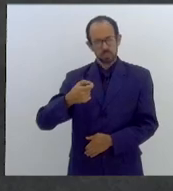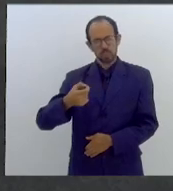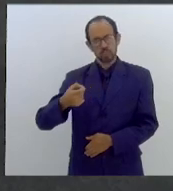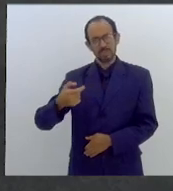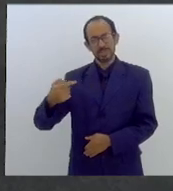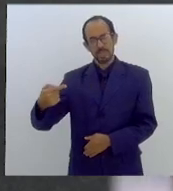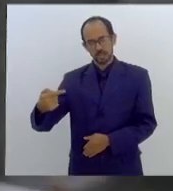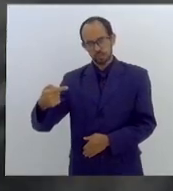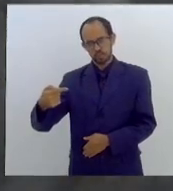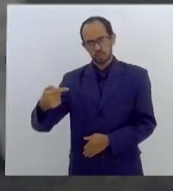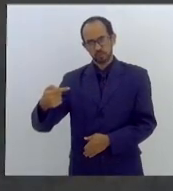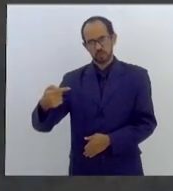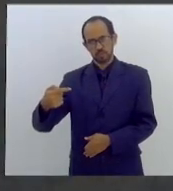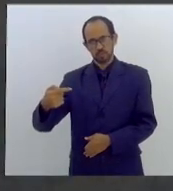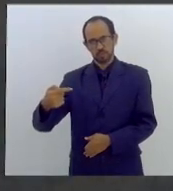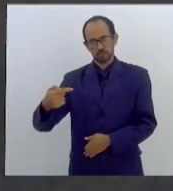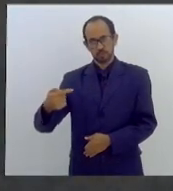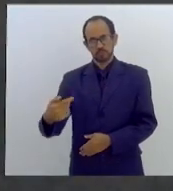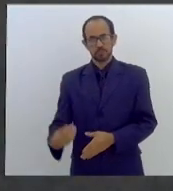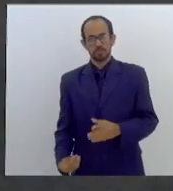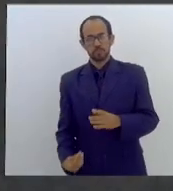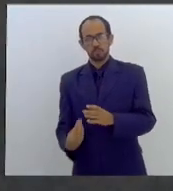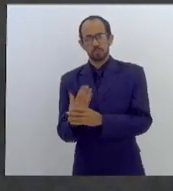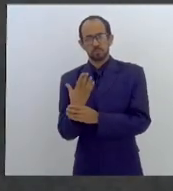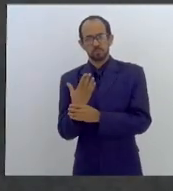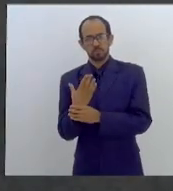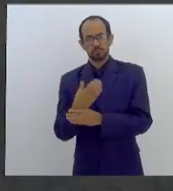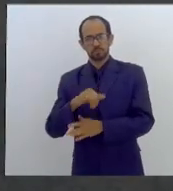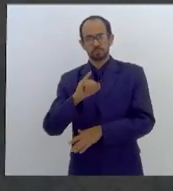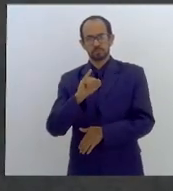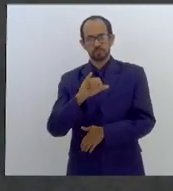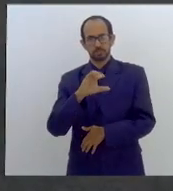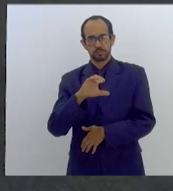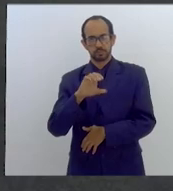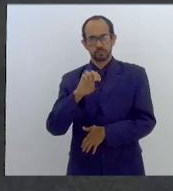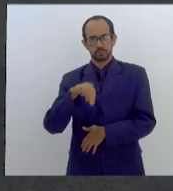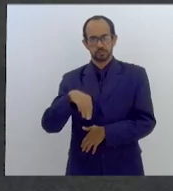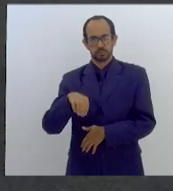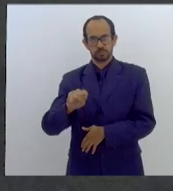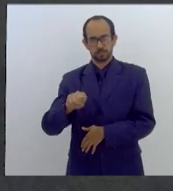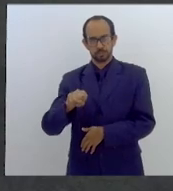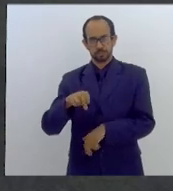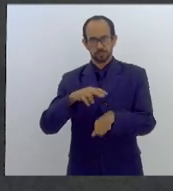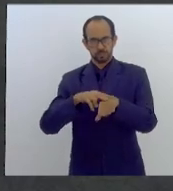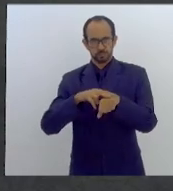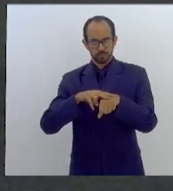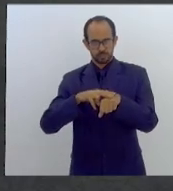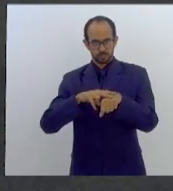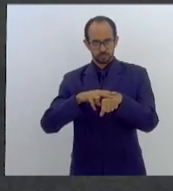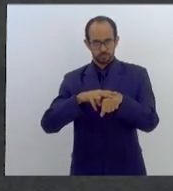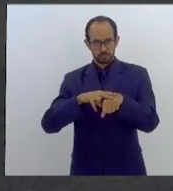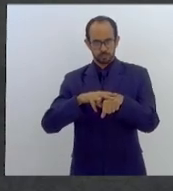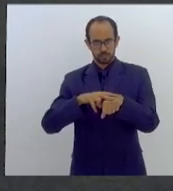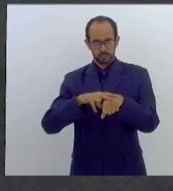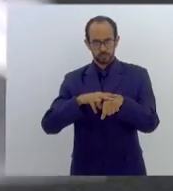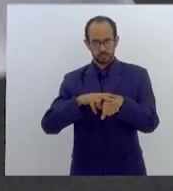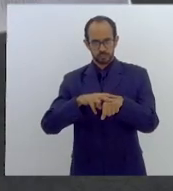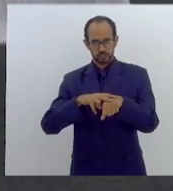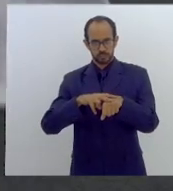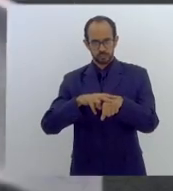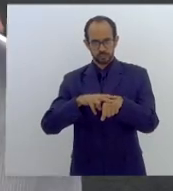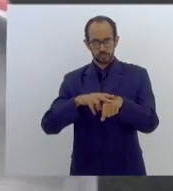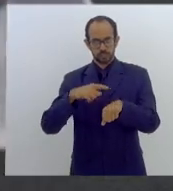2007, é criado o ICMS Verde. O ICMS Verde tem